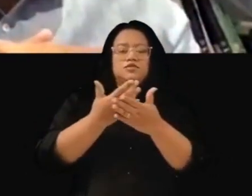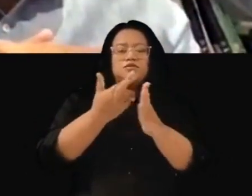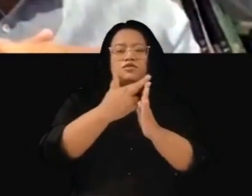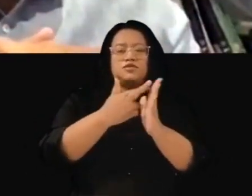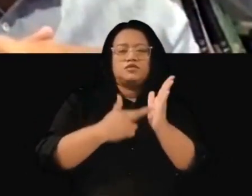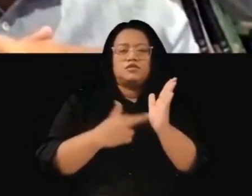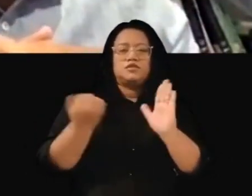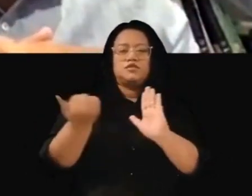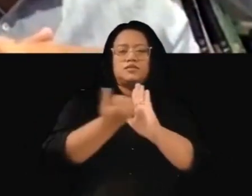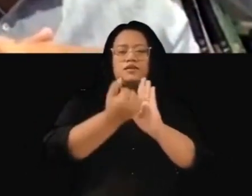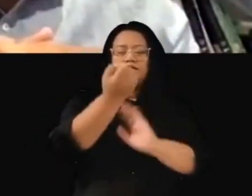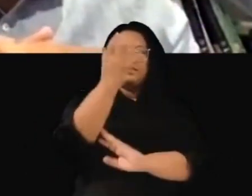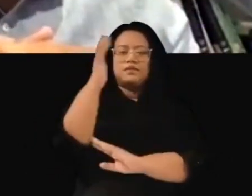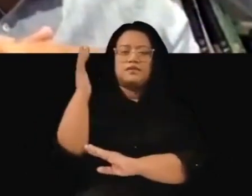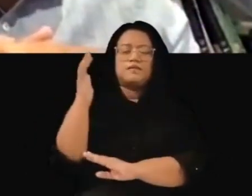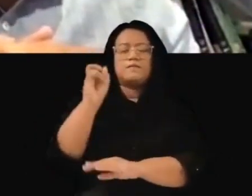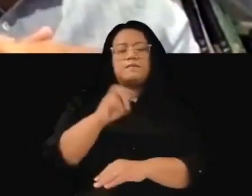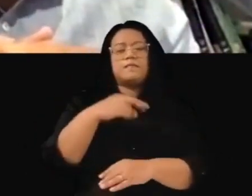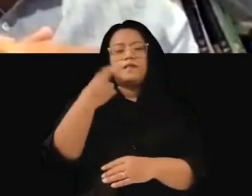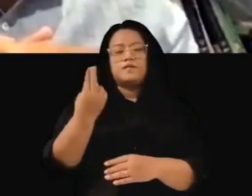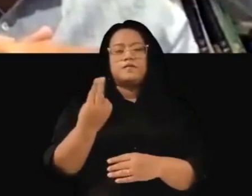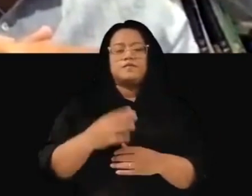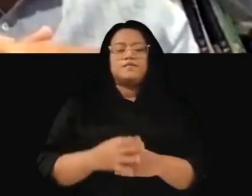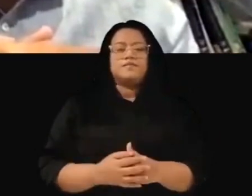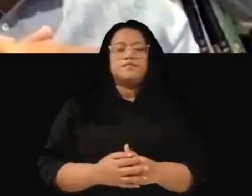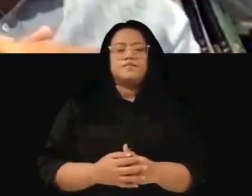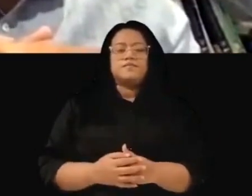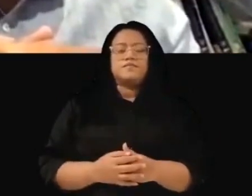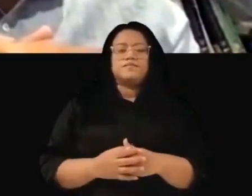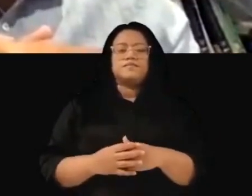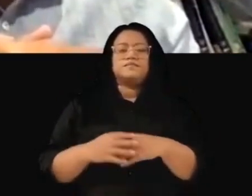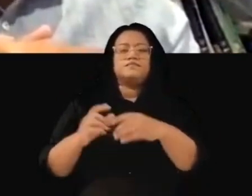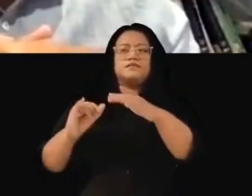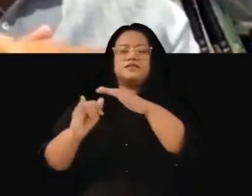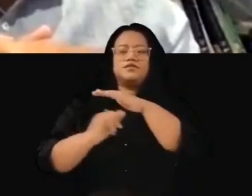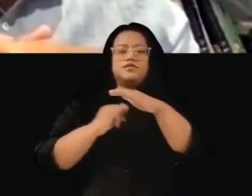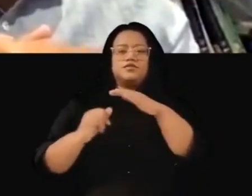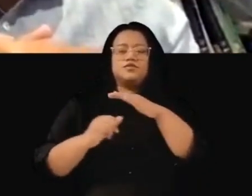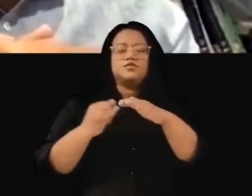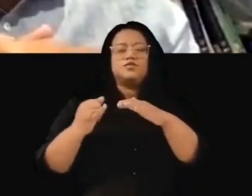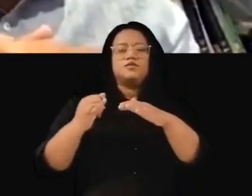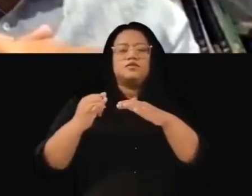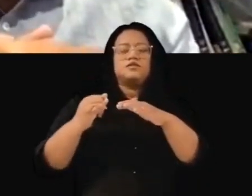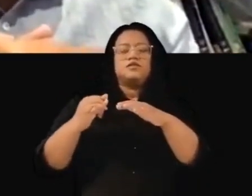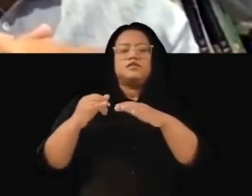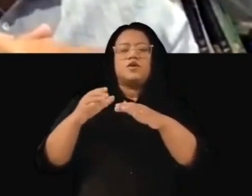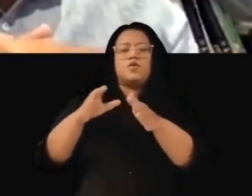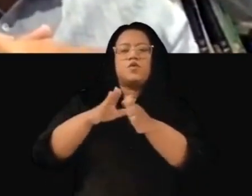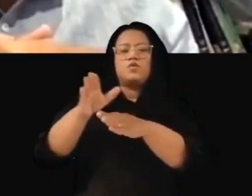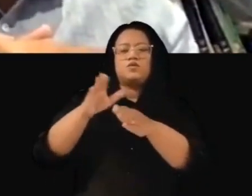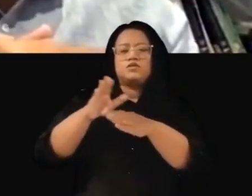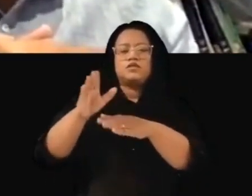impacto ambiental, seja, por exemplo, em órgãos colegiados, por exemplo, conselhos gestores de unidades de conservação,